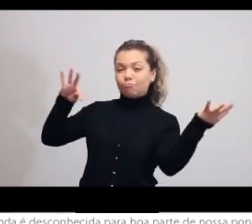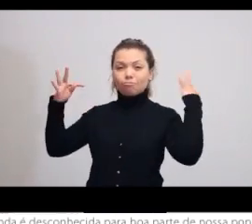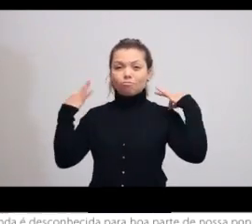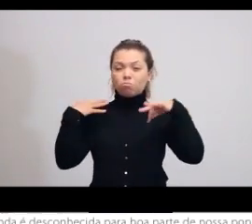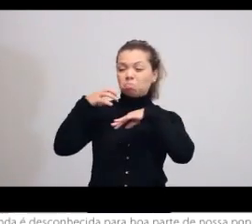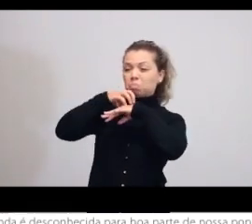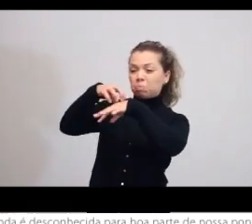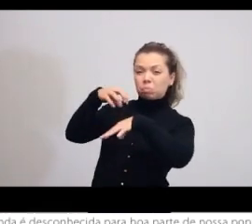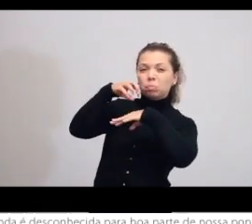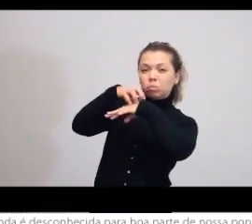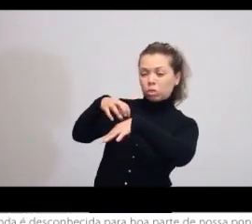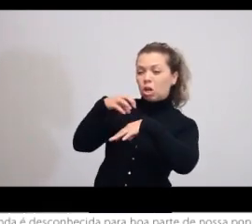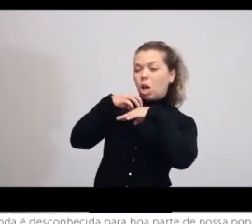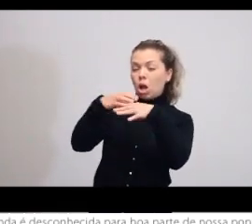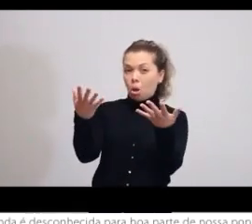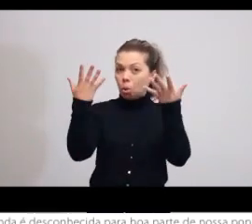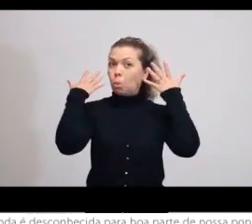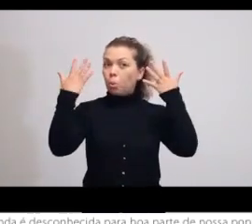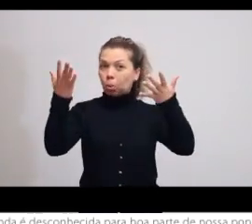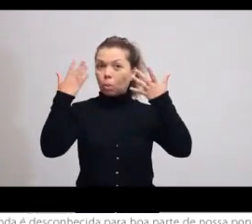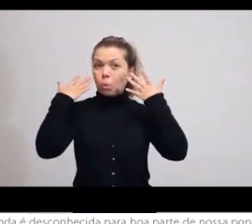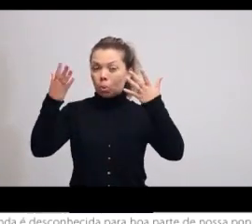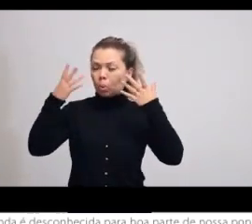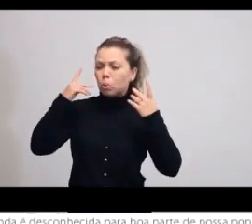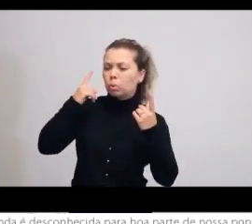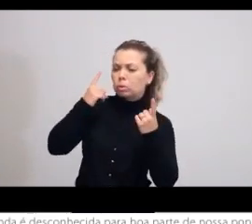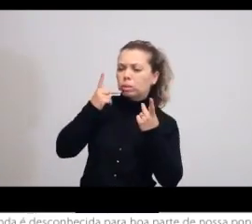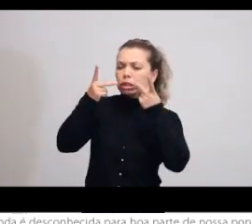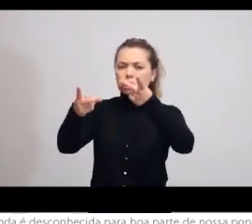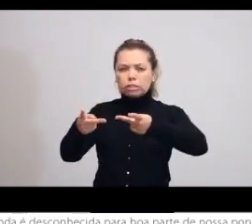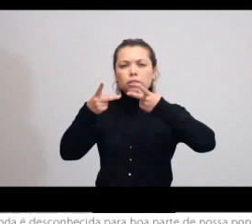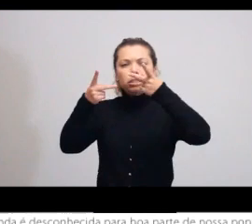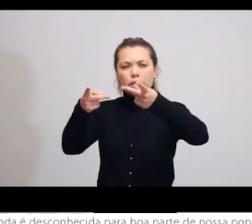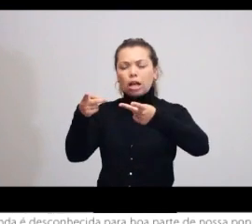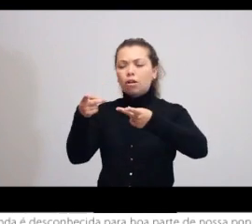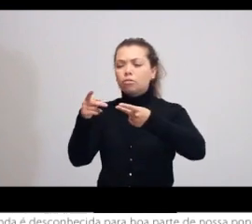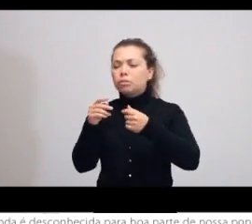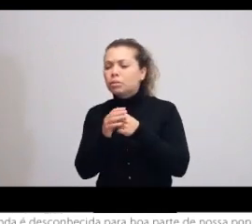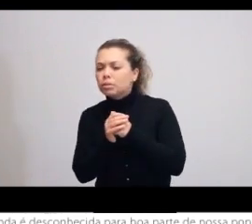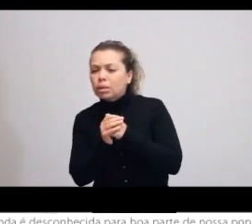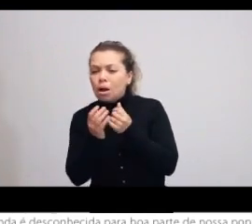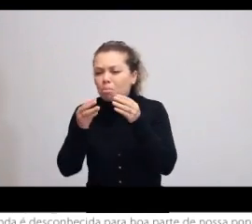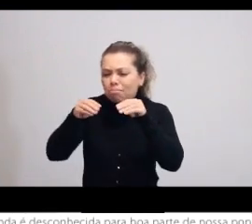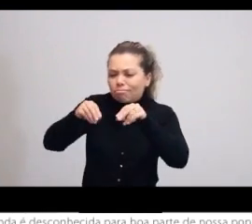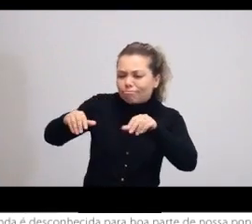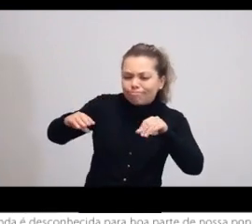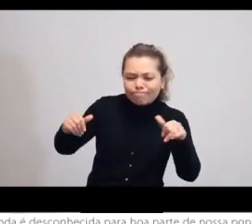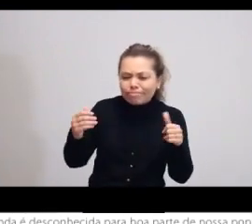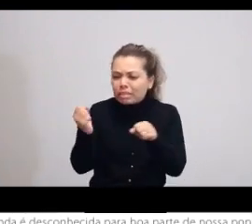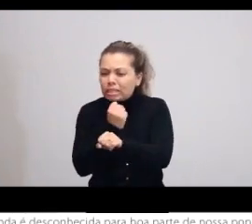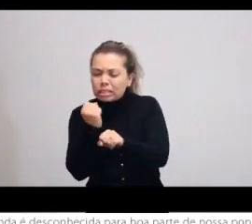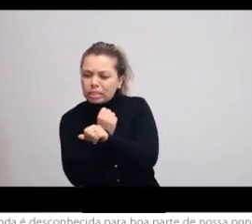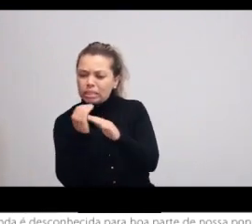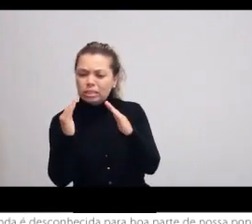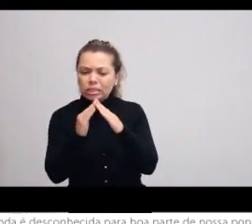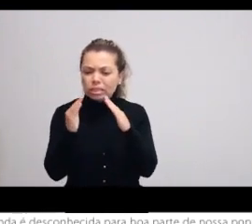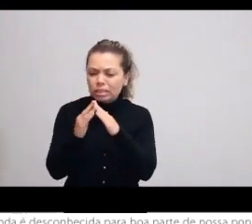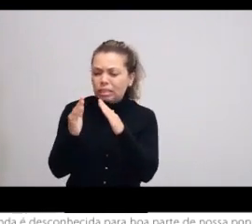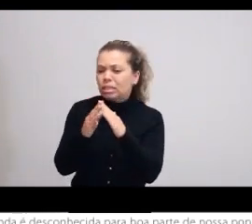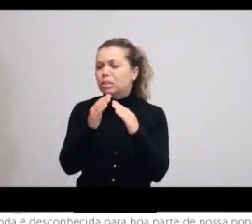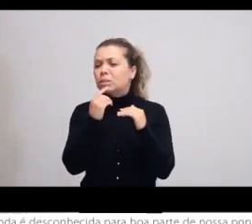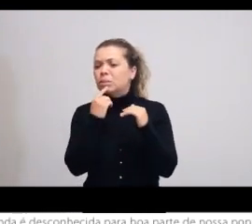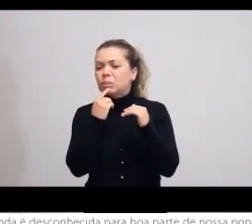muito próxima daquela que se pode enxergar hoje. Antes mesmo disso, logo nos primeiros anos do século XVI, os